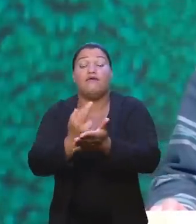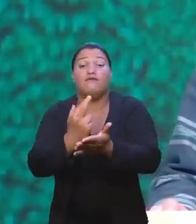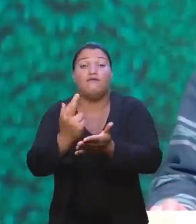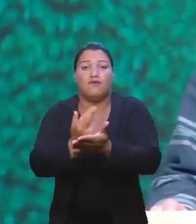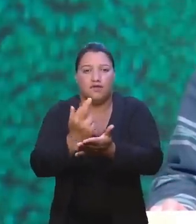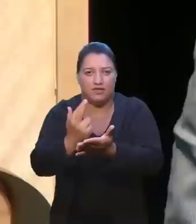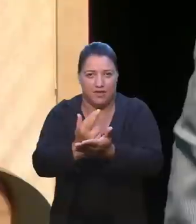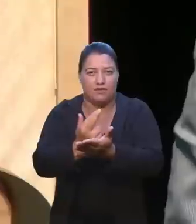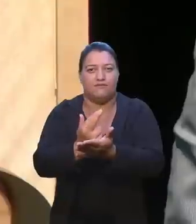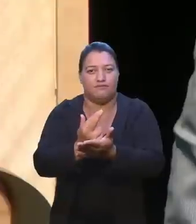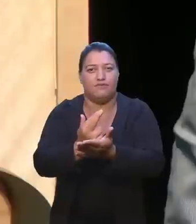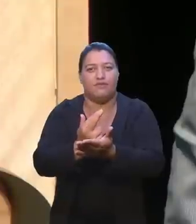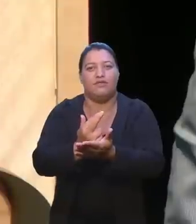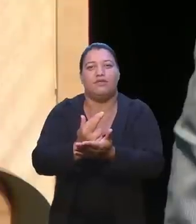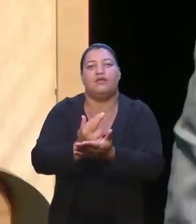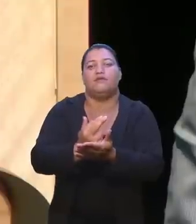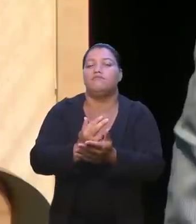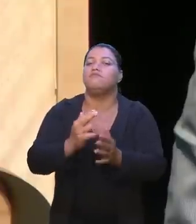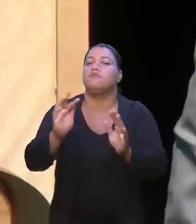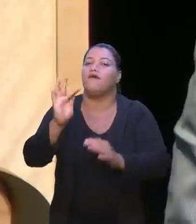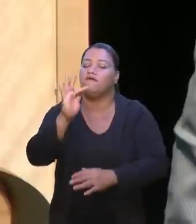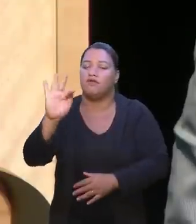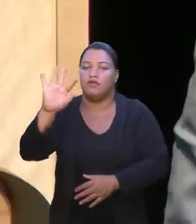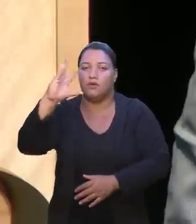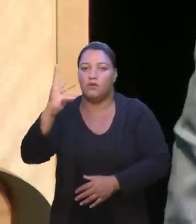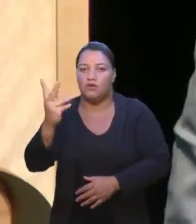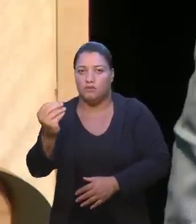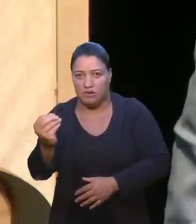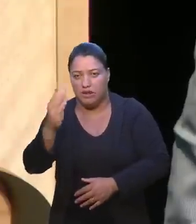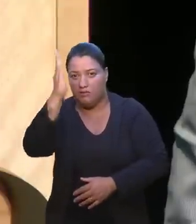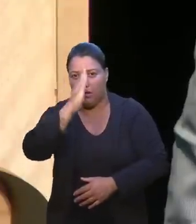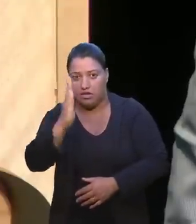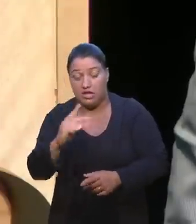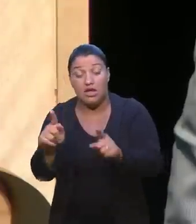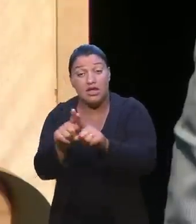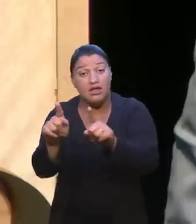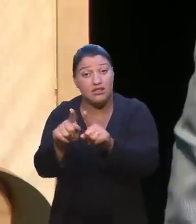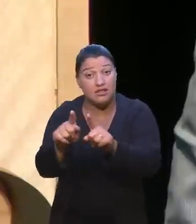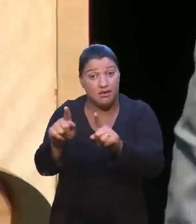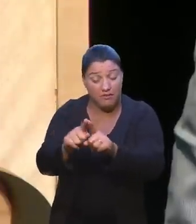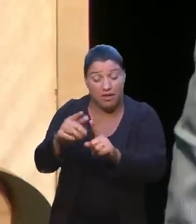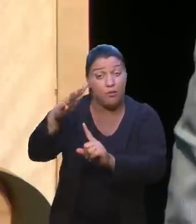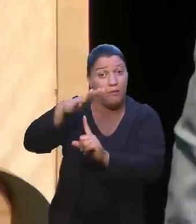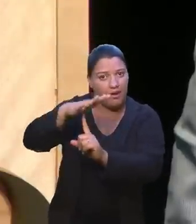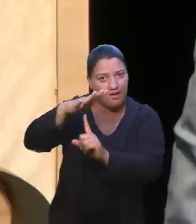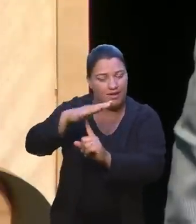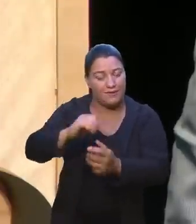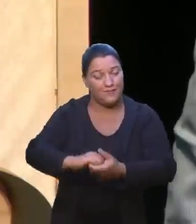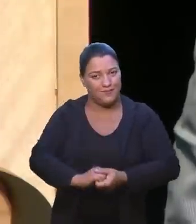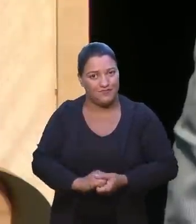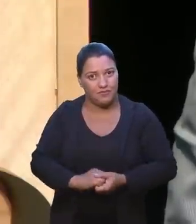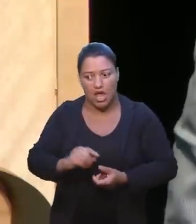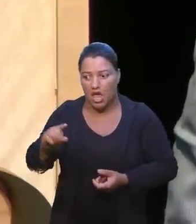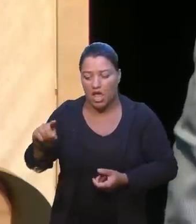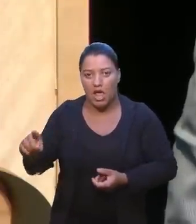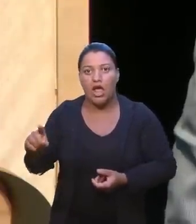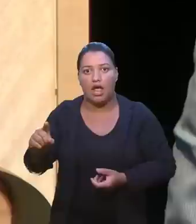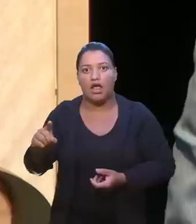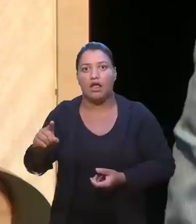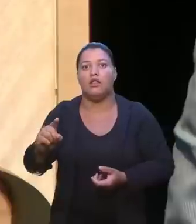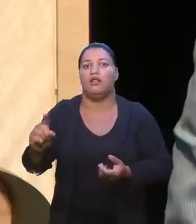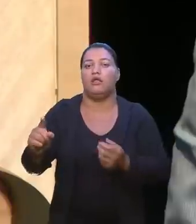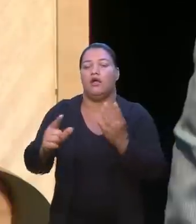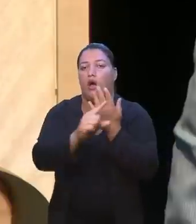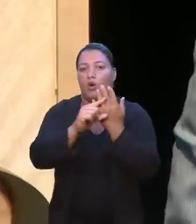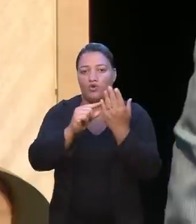Federação Espírita Brasileira e do jornal Mundo Espírita da Federação Espírita do Paraná. Autor dos livros